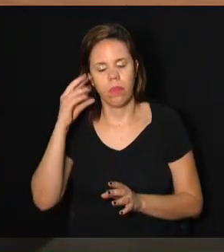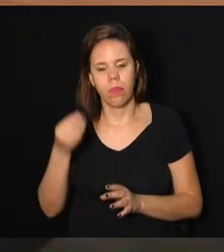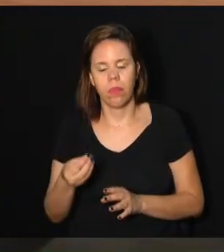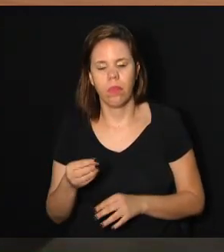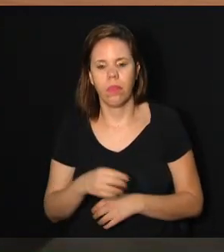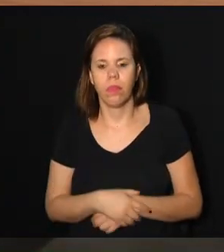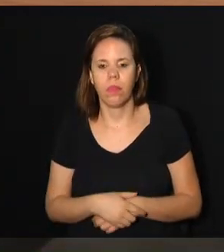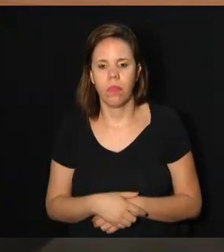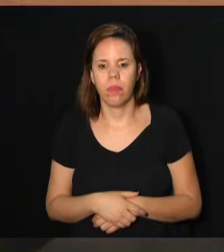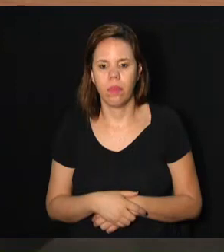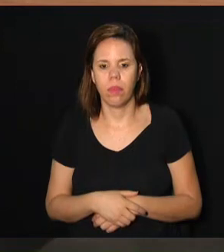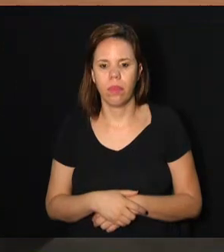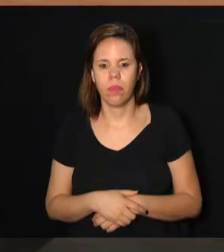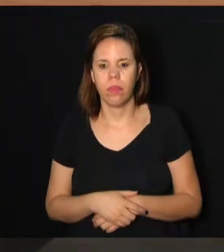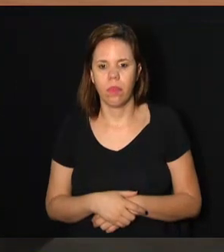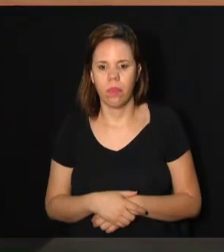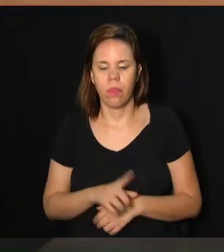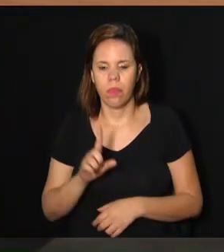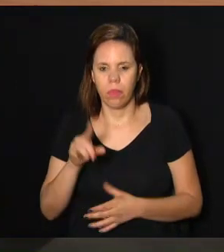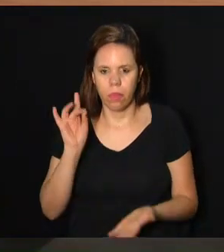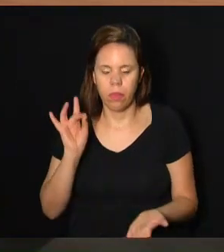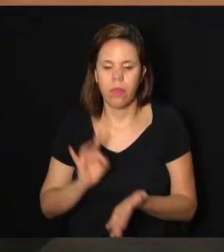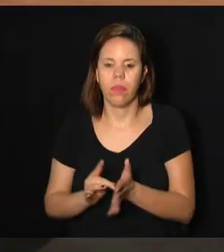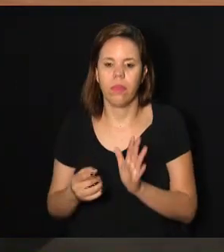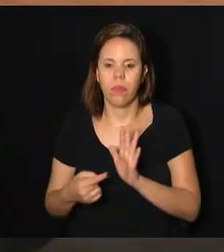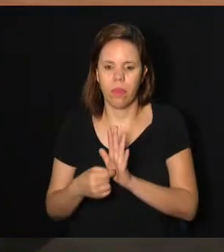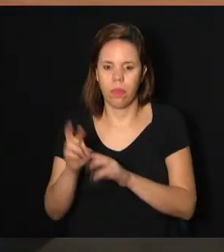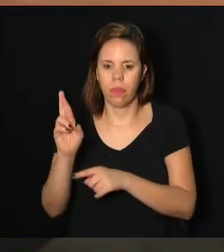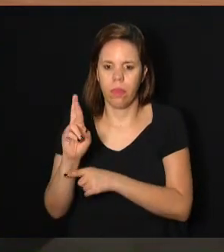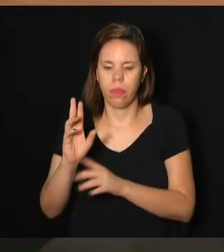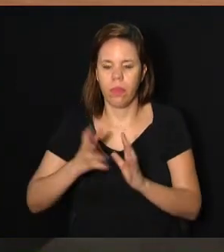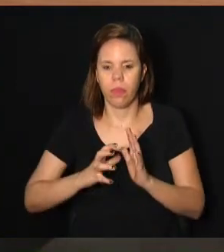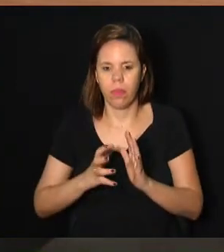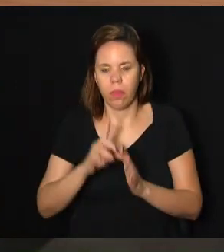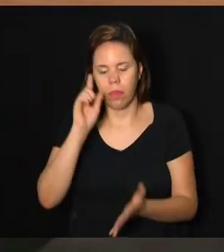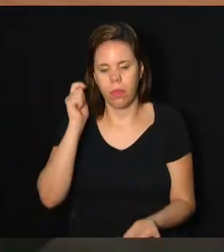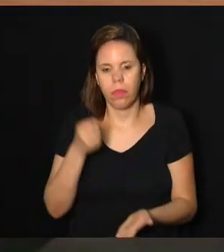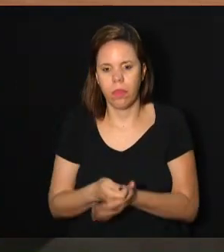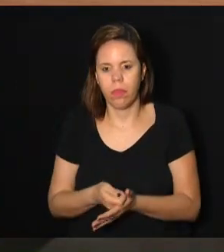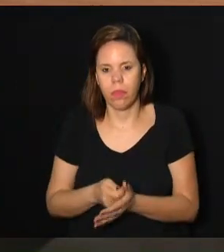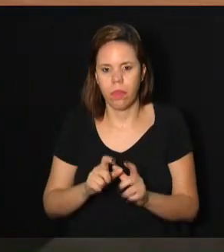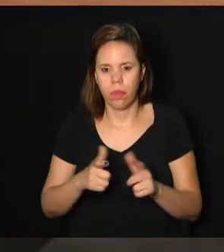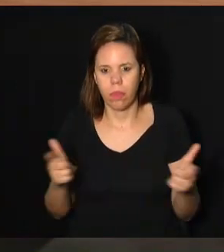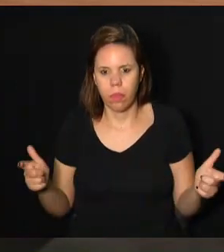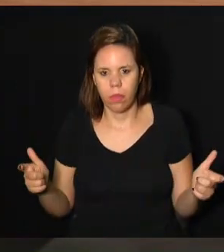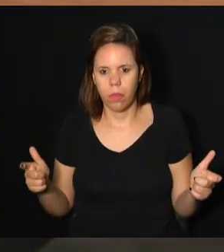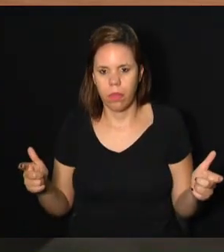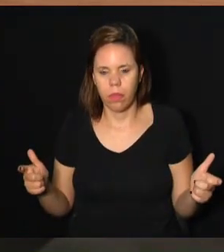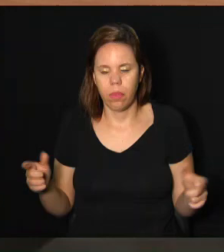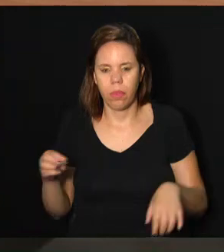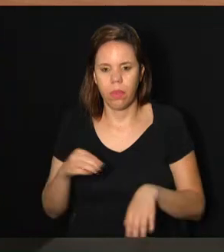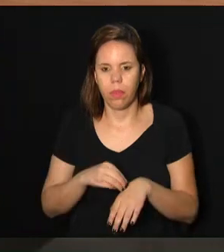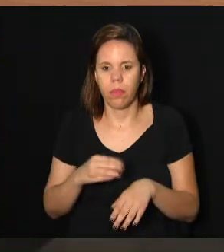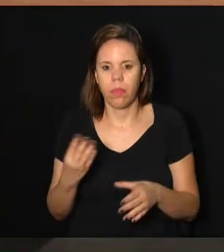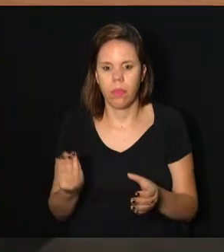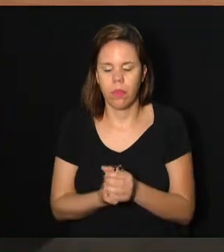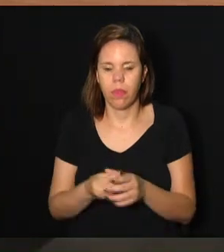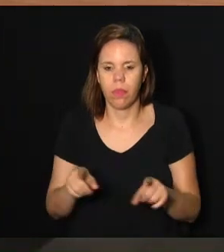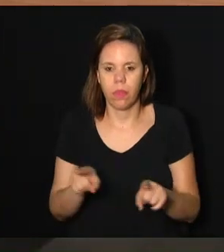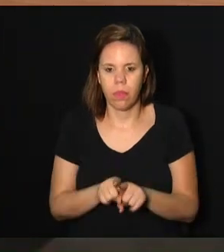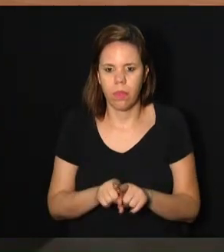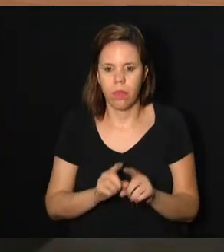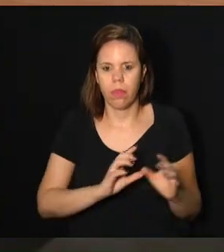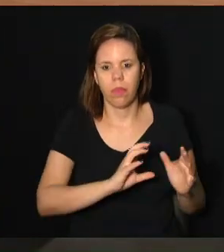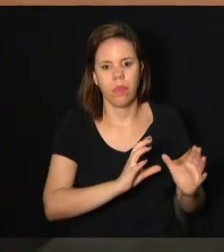entendam. É facultado às representações partidárias, por decisão da maioria dos seus membros, constituir bloco